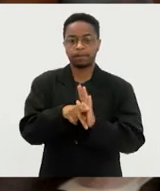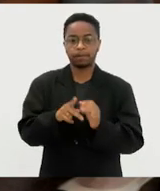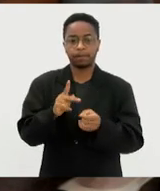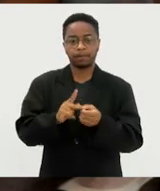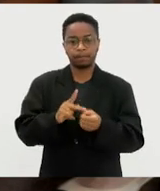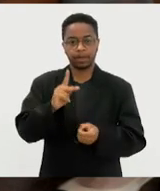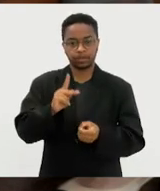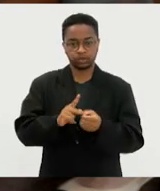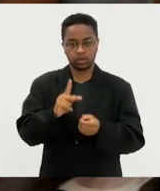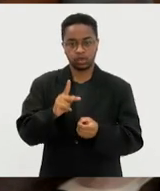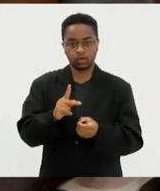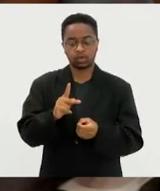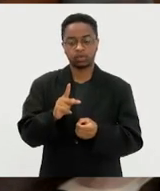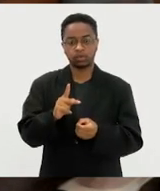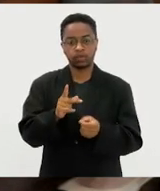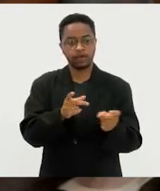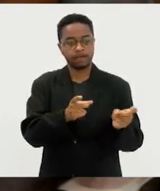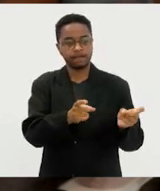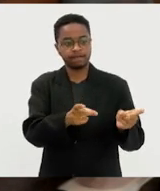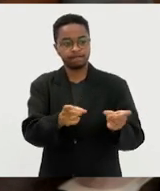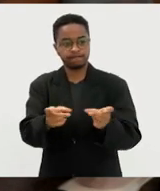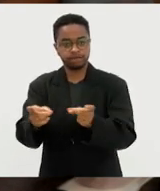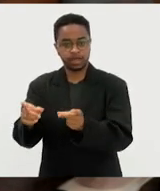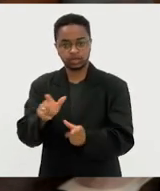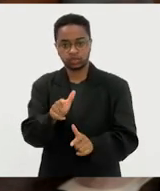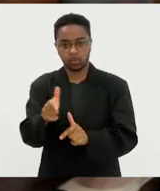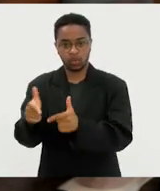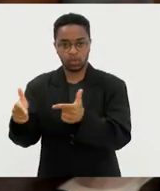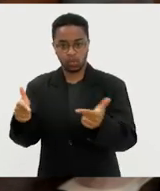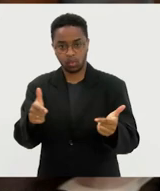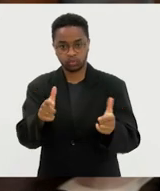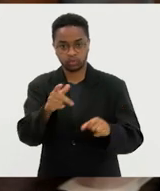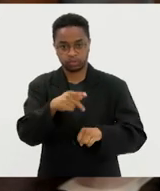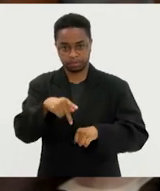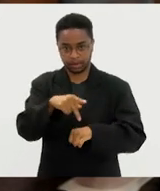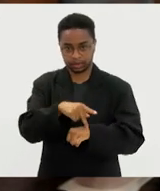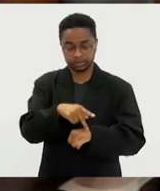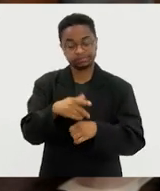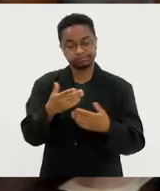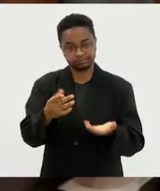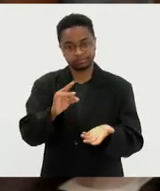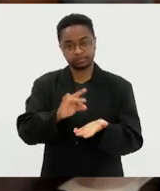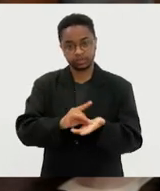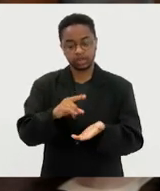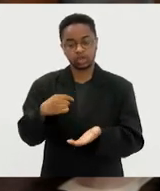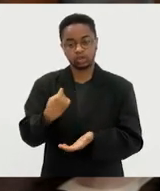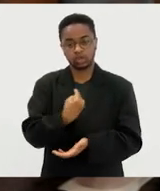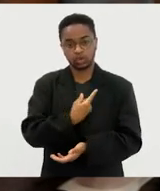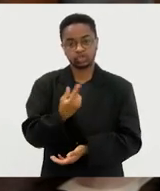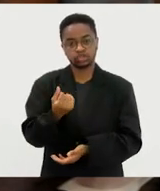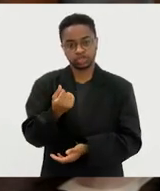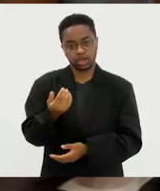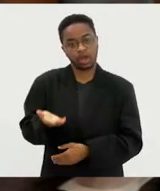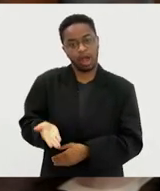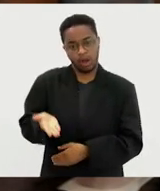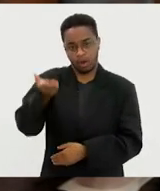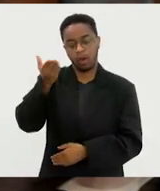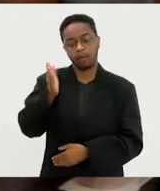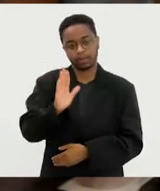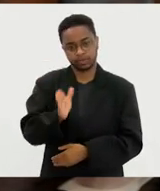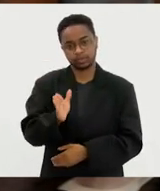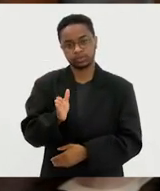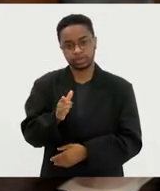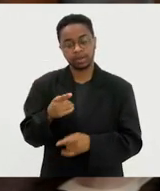a Petrobras vende no mercado, a nossa receita poderia ter aí crescido, cálculo